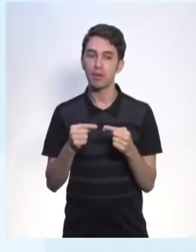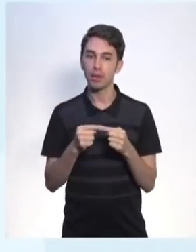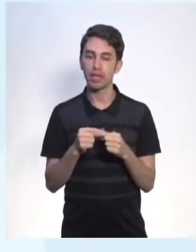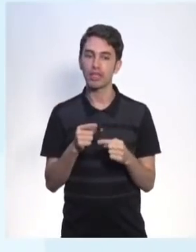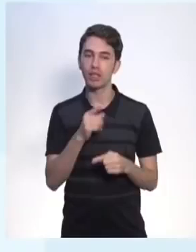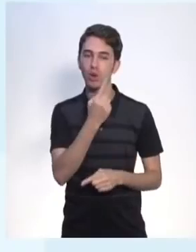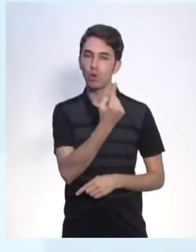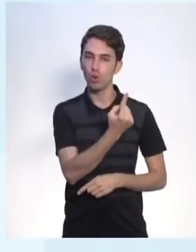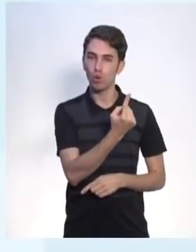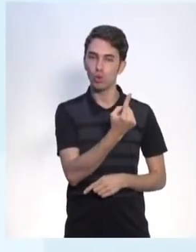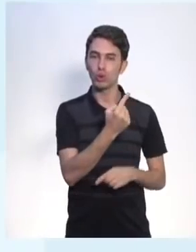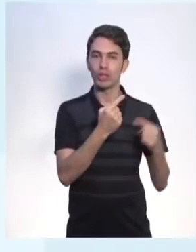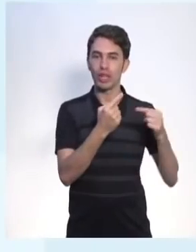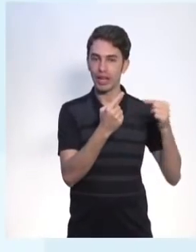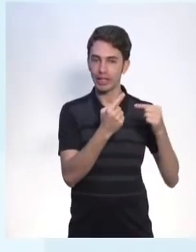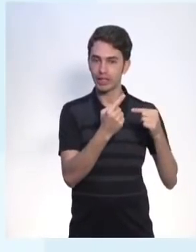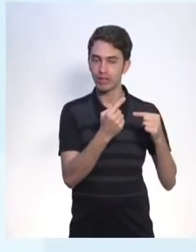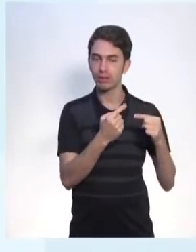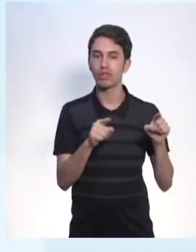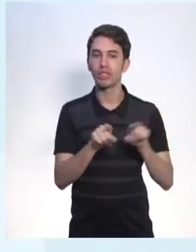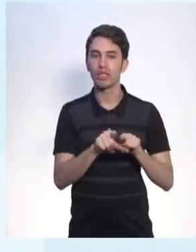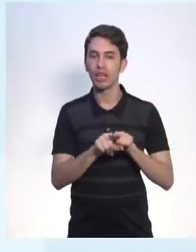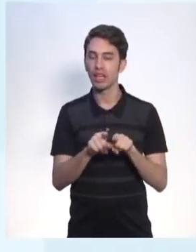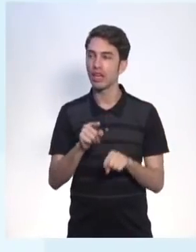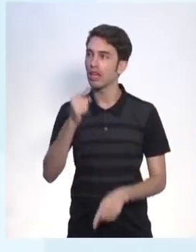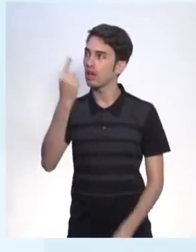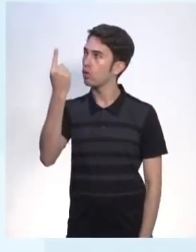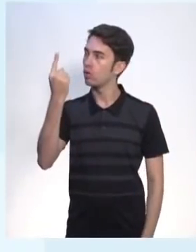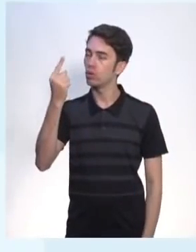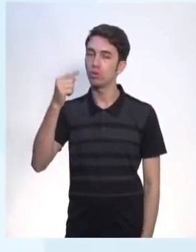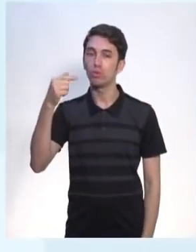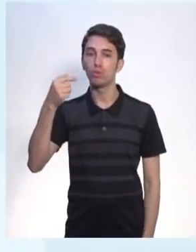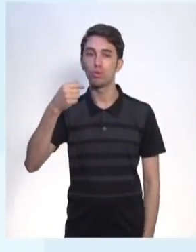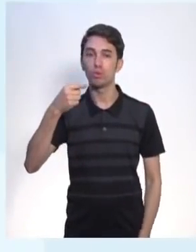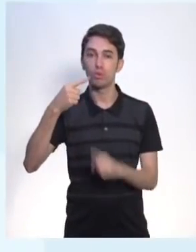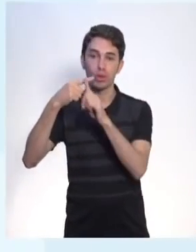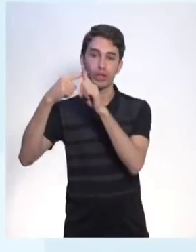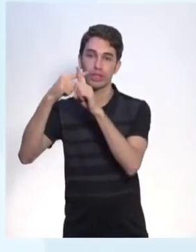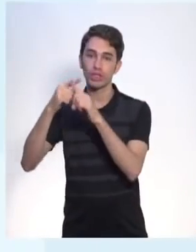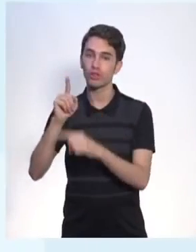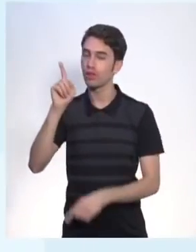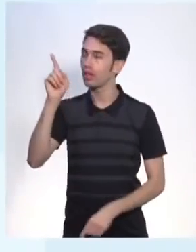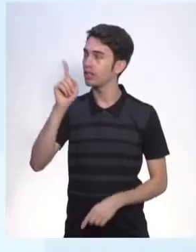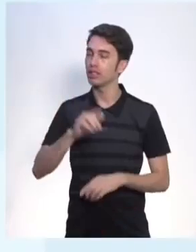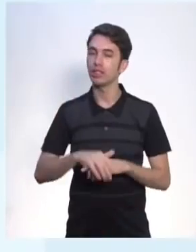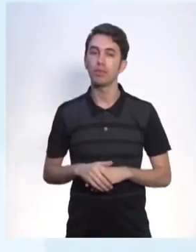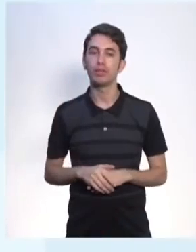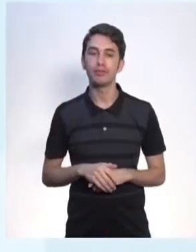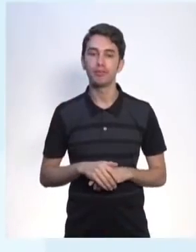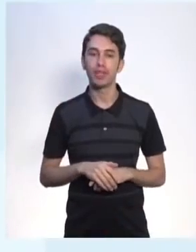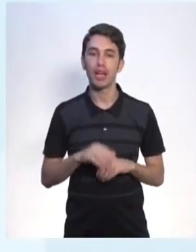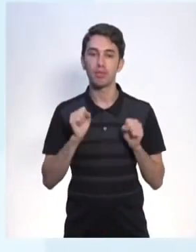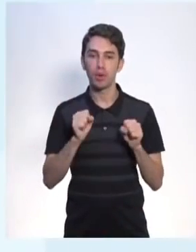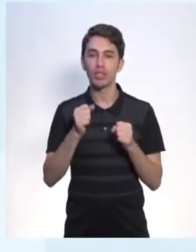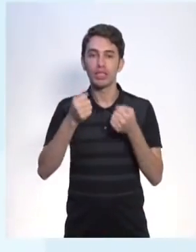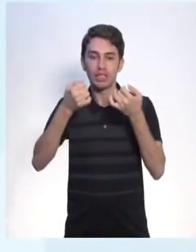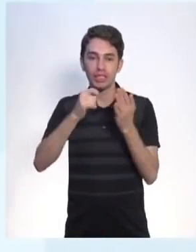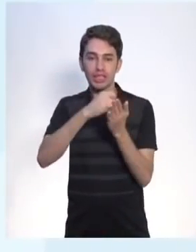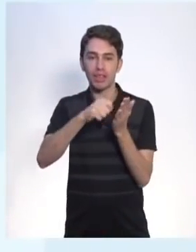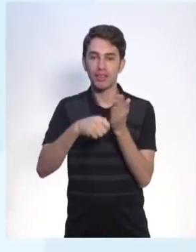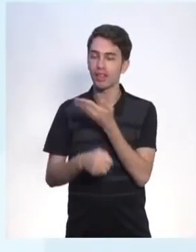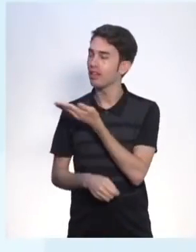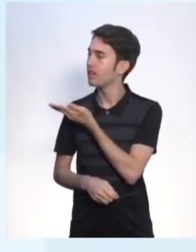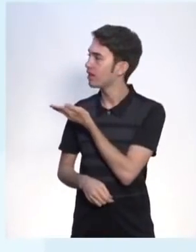aqui, e ele é 1 positivo aqui, que é o valor de y. Então, eu tenho lá, eu posso escrever assim, ó, 1 negativo e